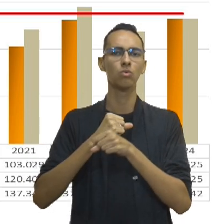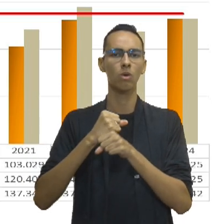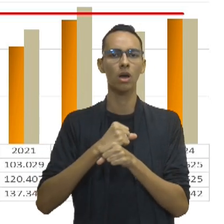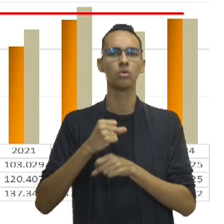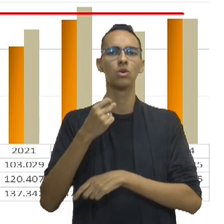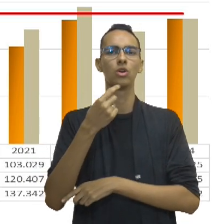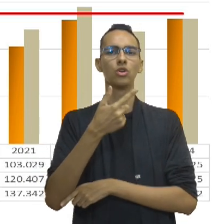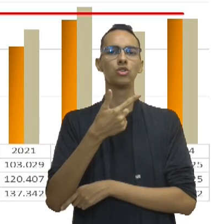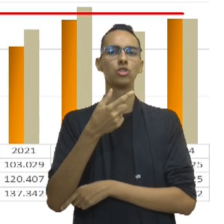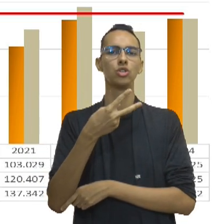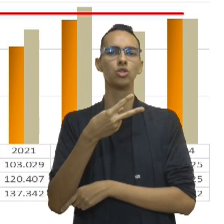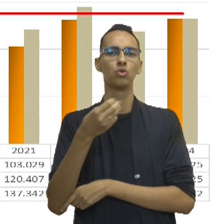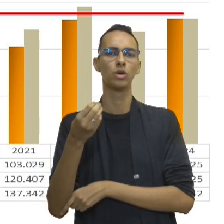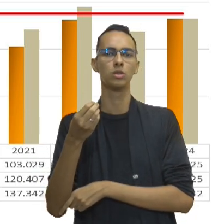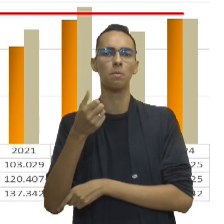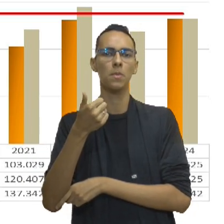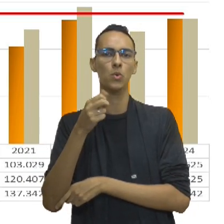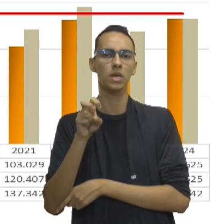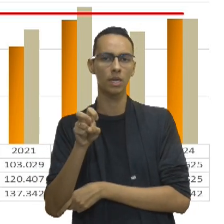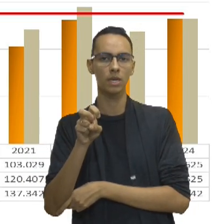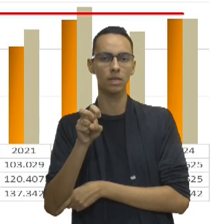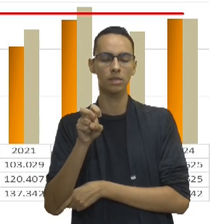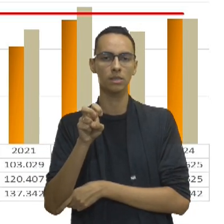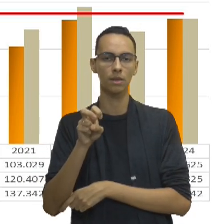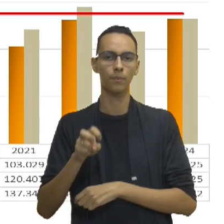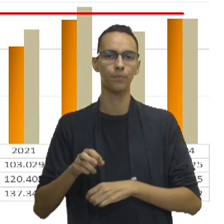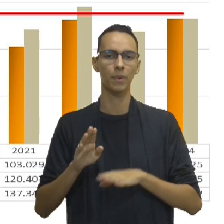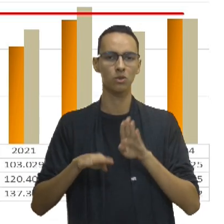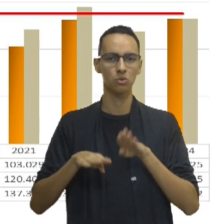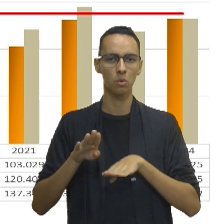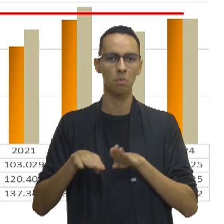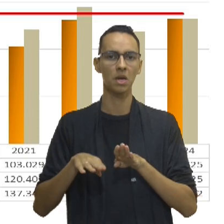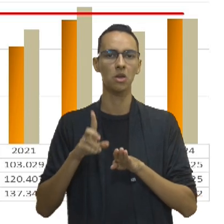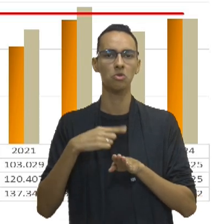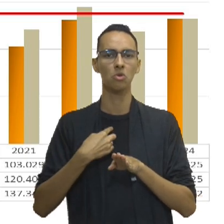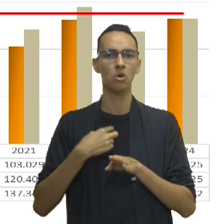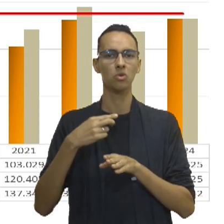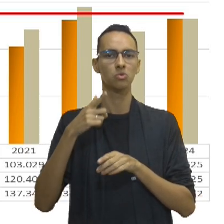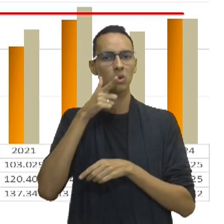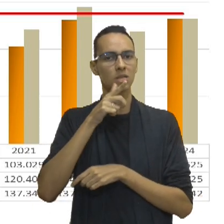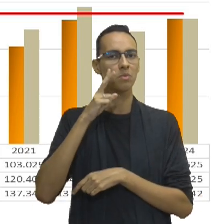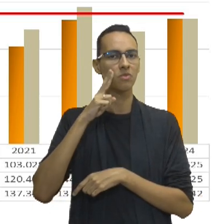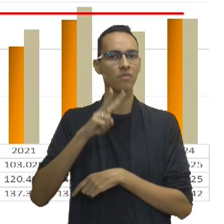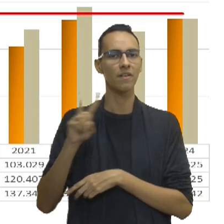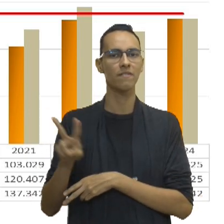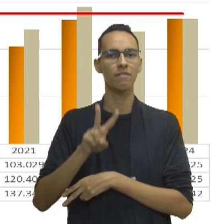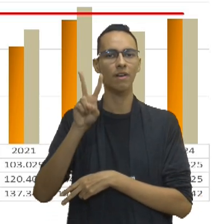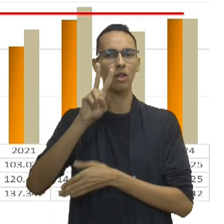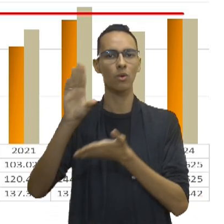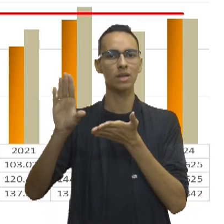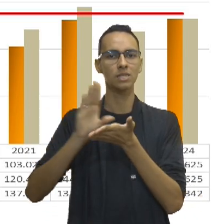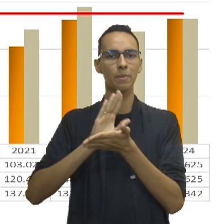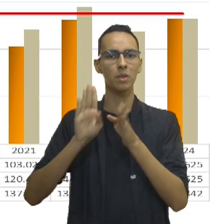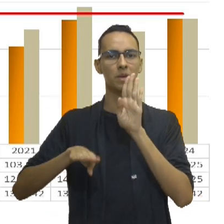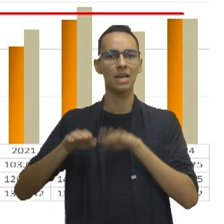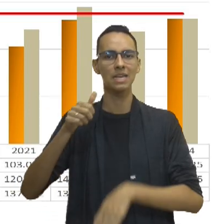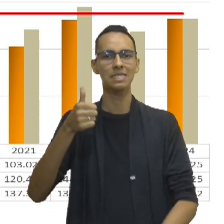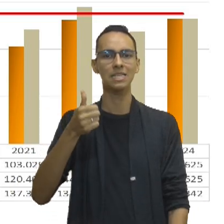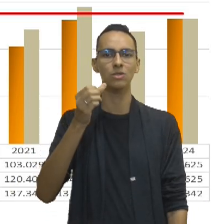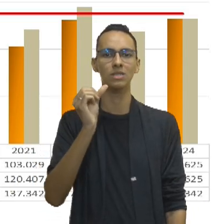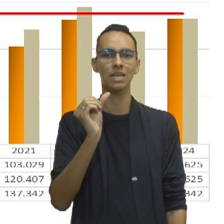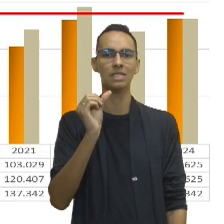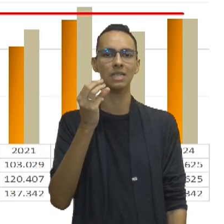Carlos apresentou no seu pronunciamento, né, a gente vê valores recebidos em torno de